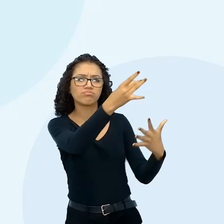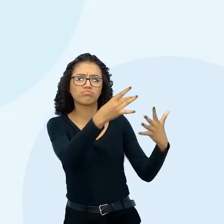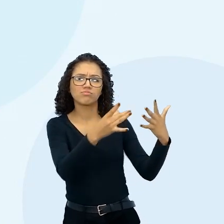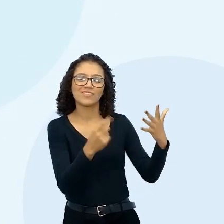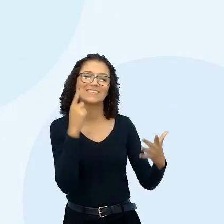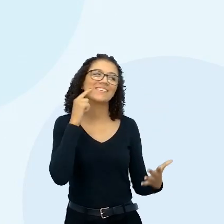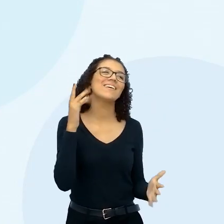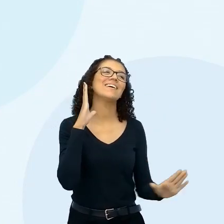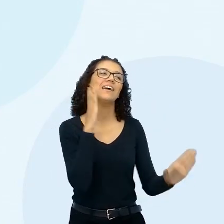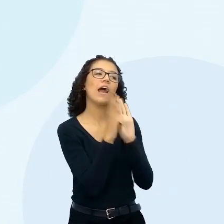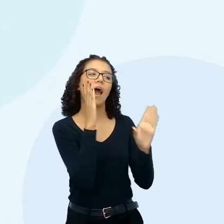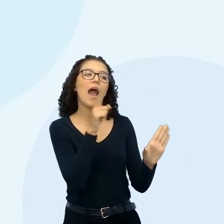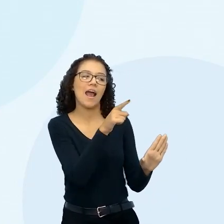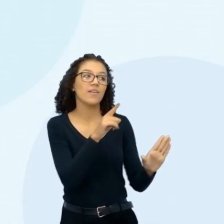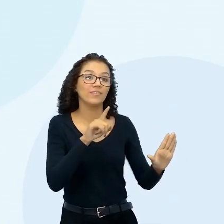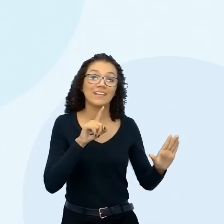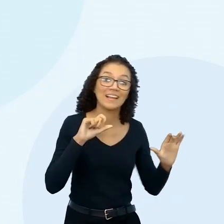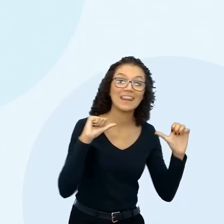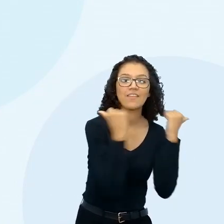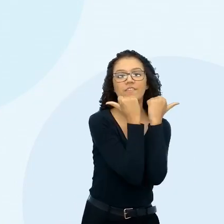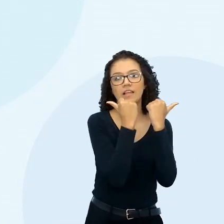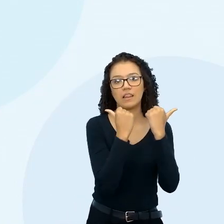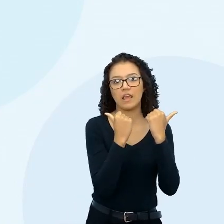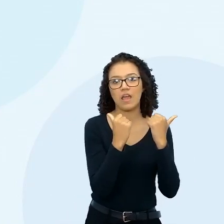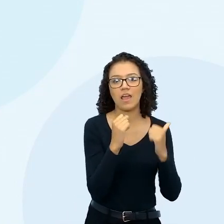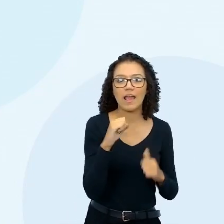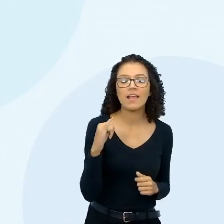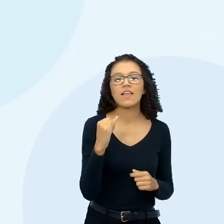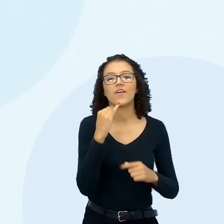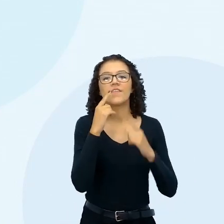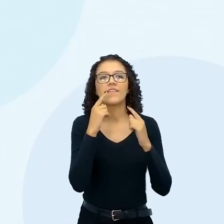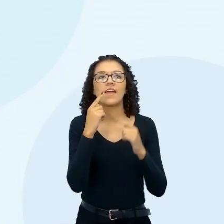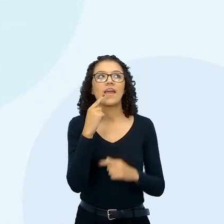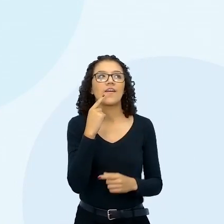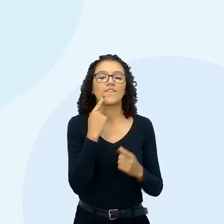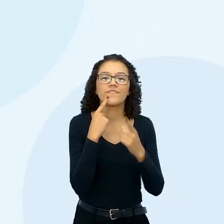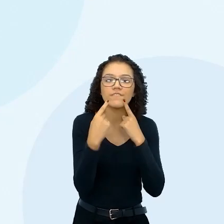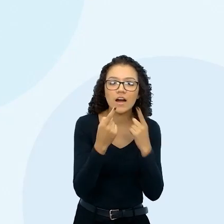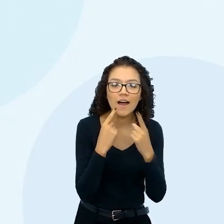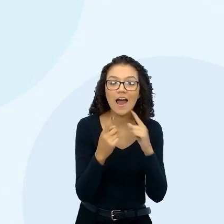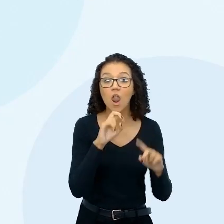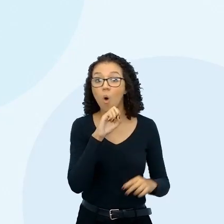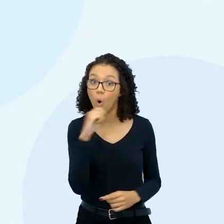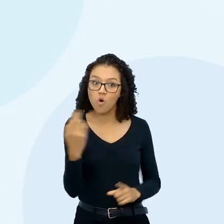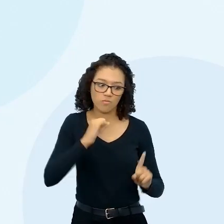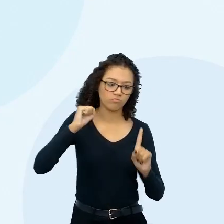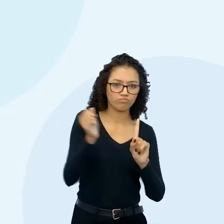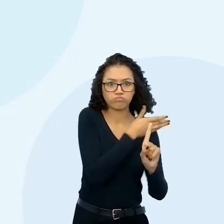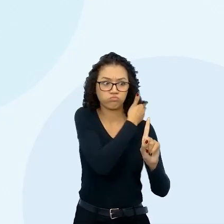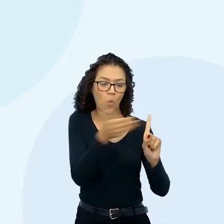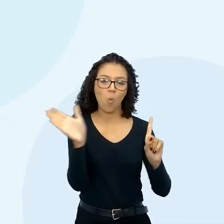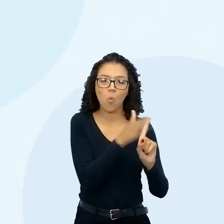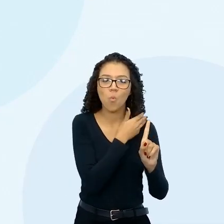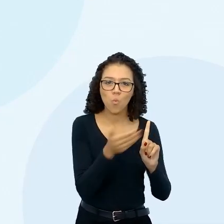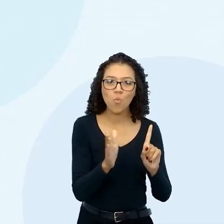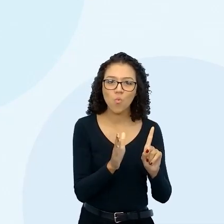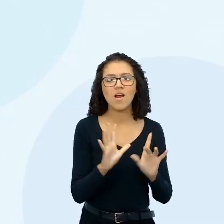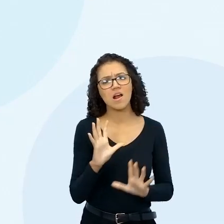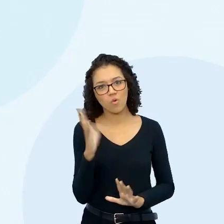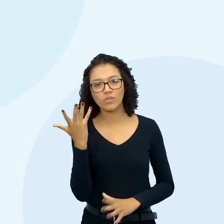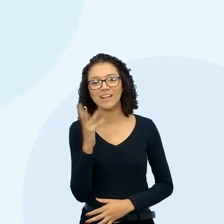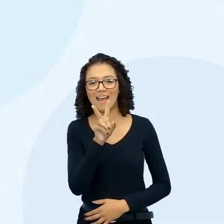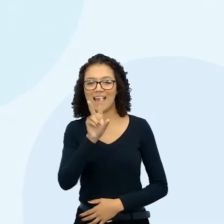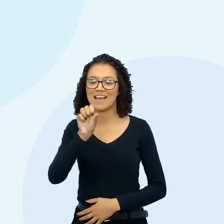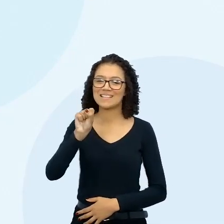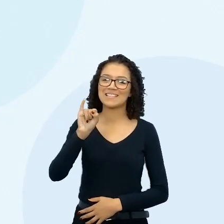mecanismos para poder combatê-la. Agressão física, as verbais, são facilmente conhecidas, como foi dito pela